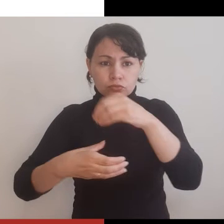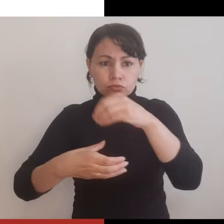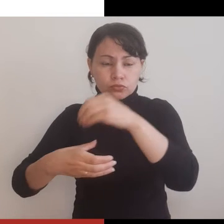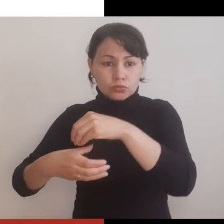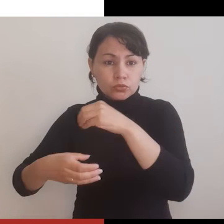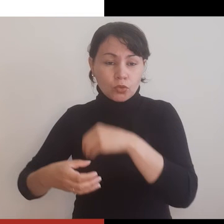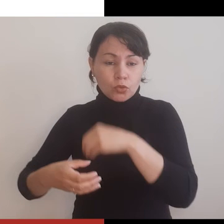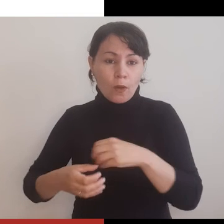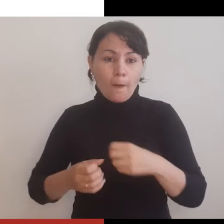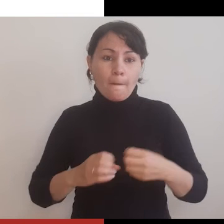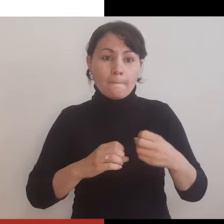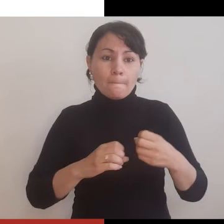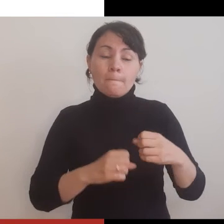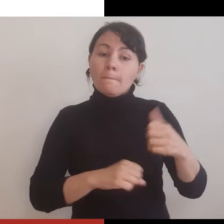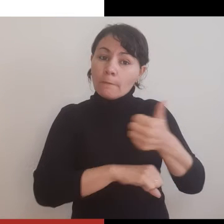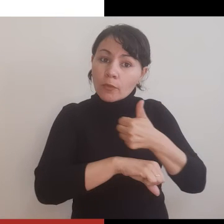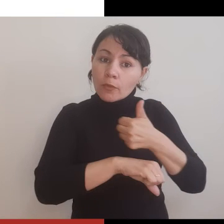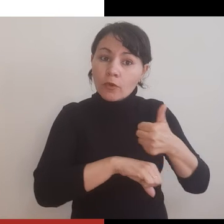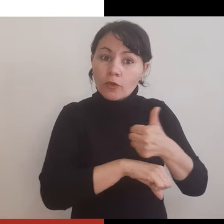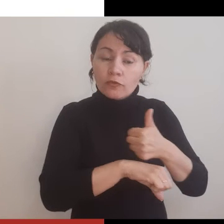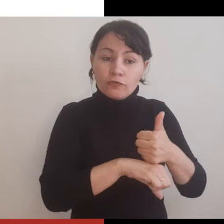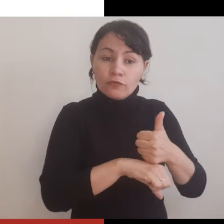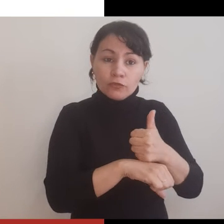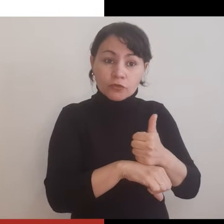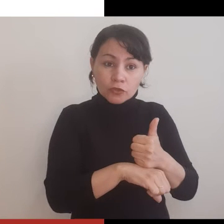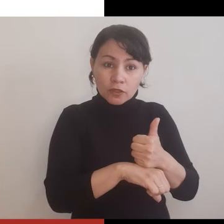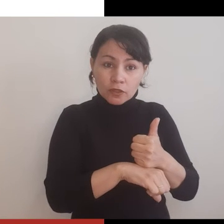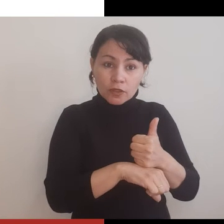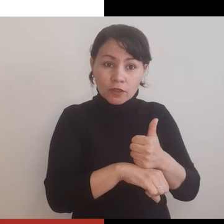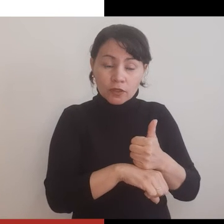unidades, profissionais